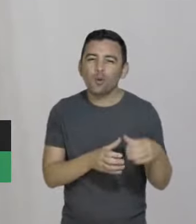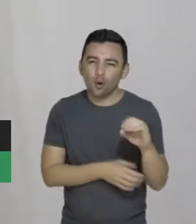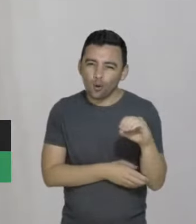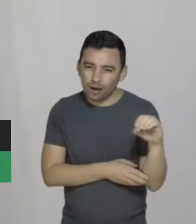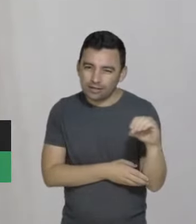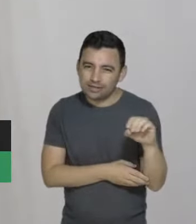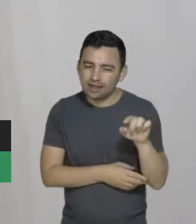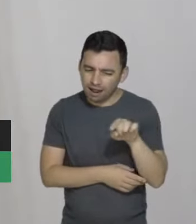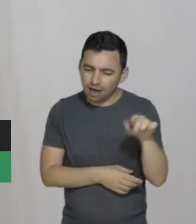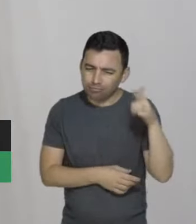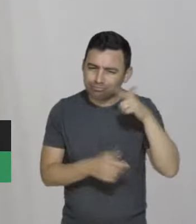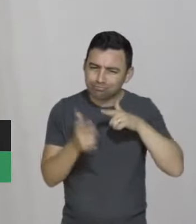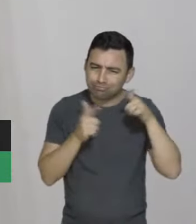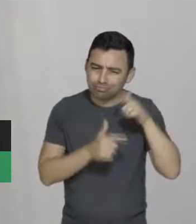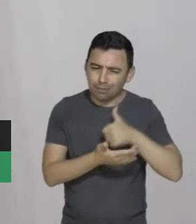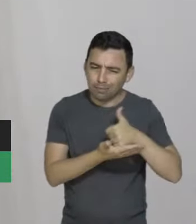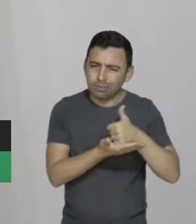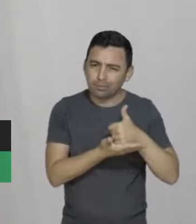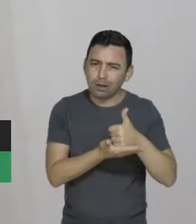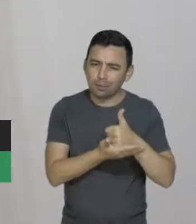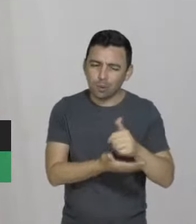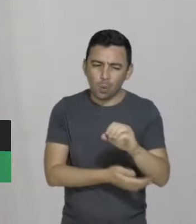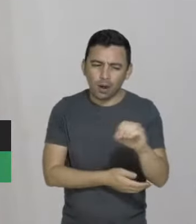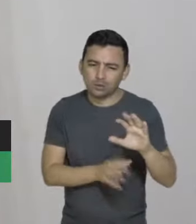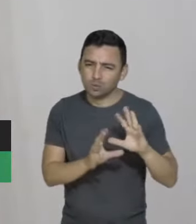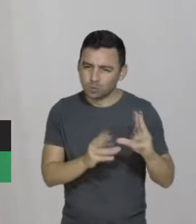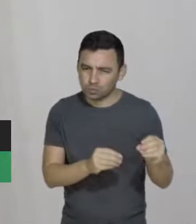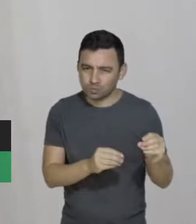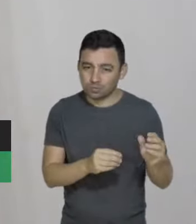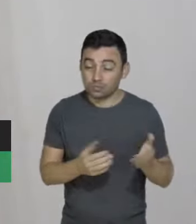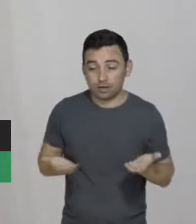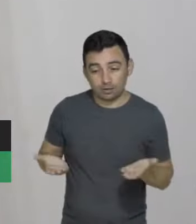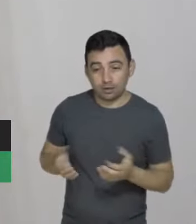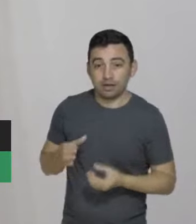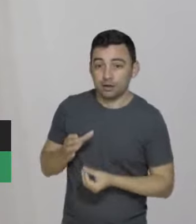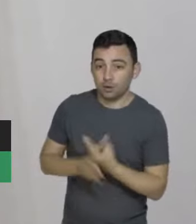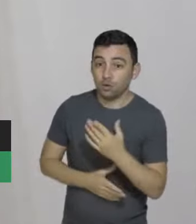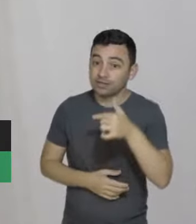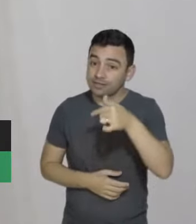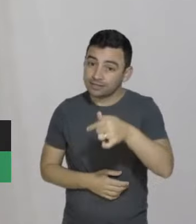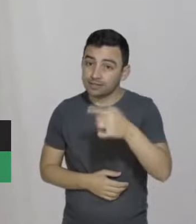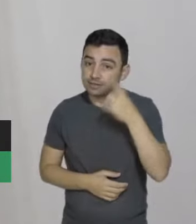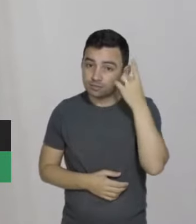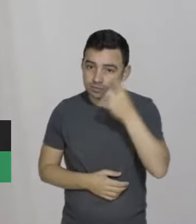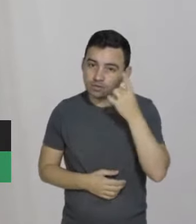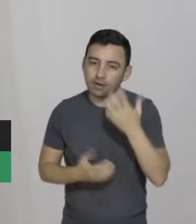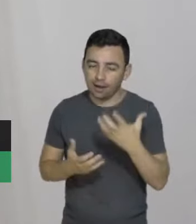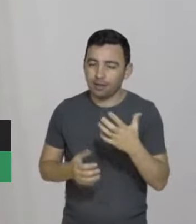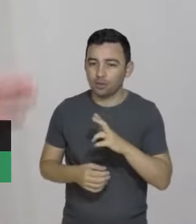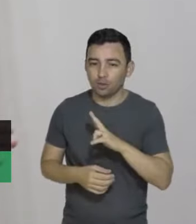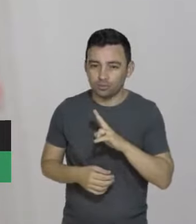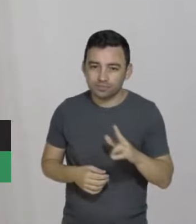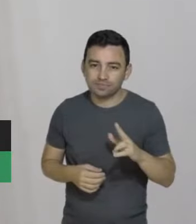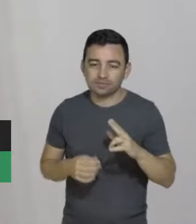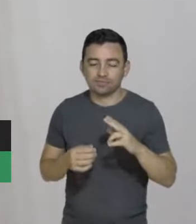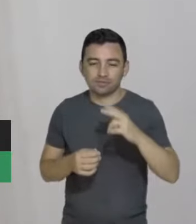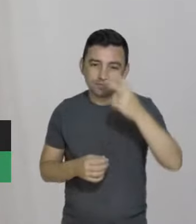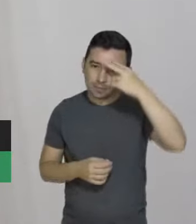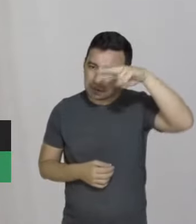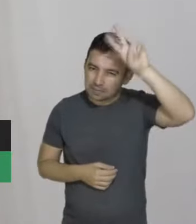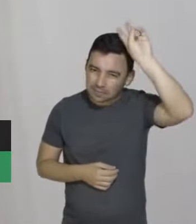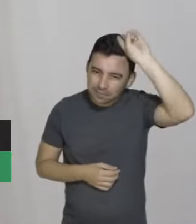diversos benefícios para a região Oeste do Estado. Então, criamos em 7 parlamentares, gostaria de citar o deputado Vicente Carupreso, o deputado